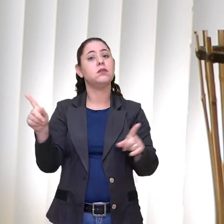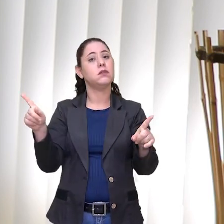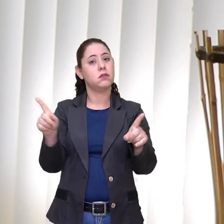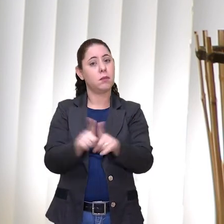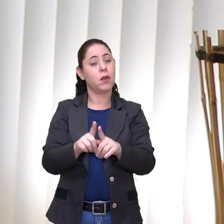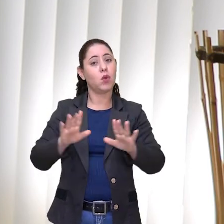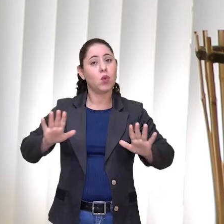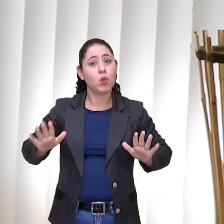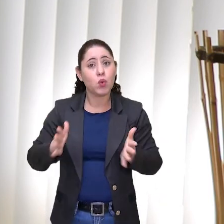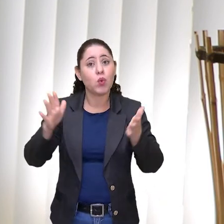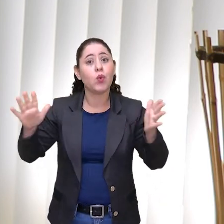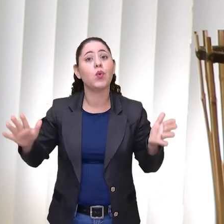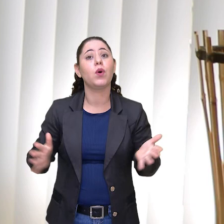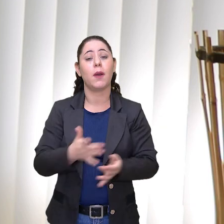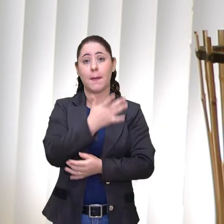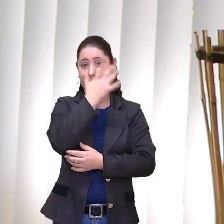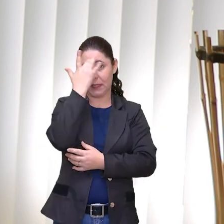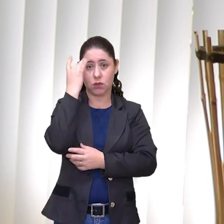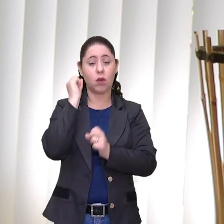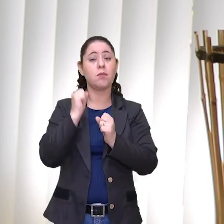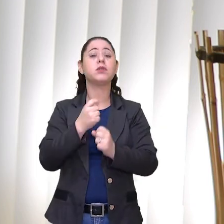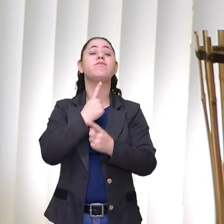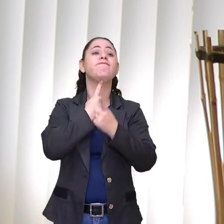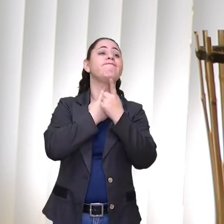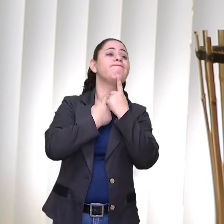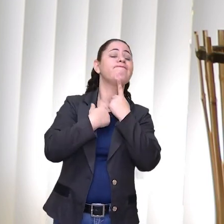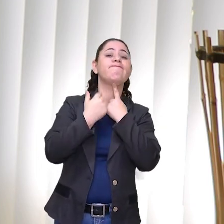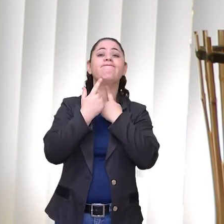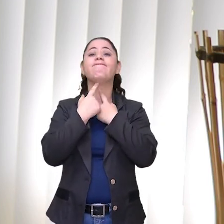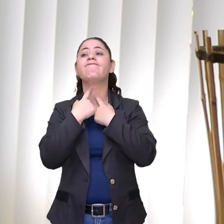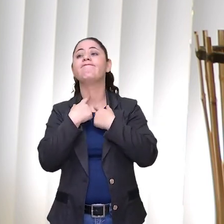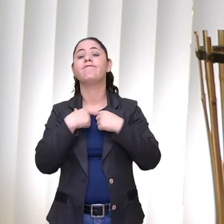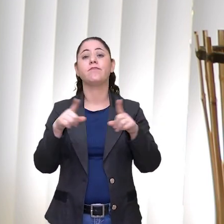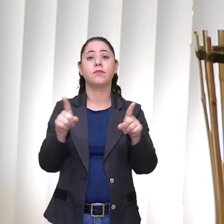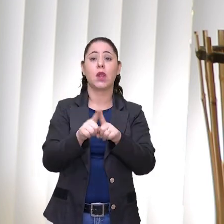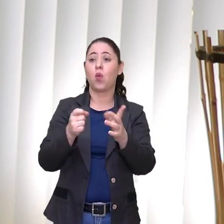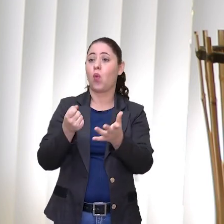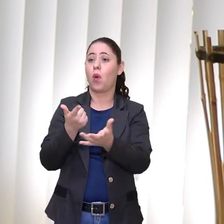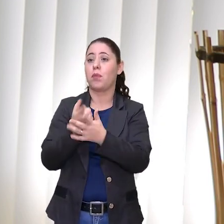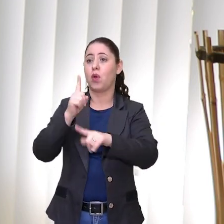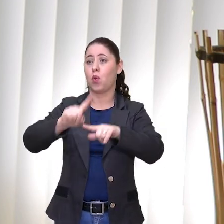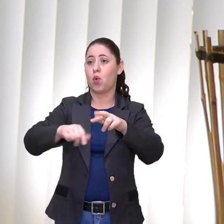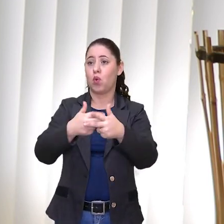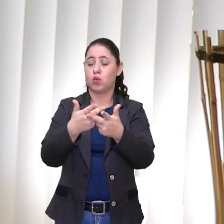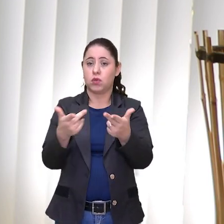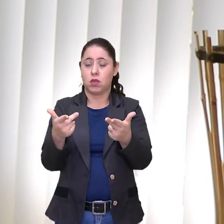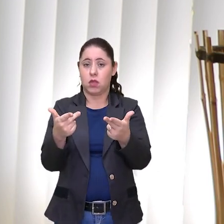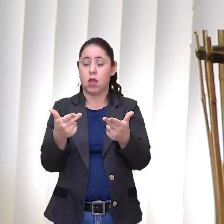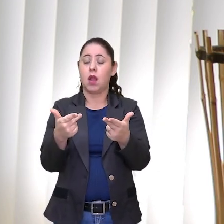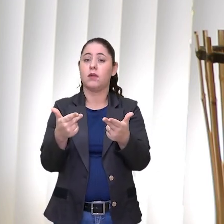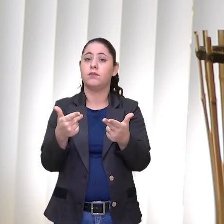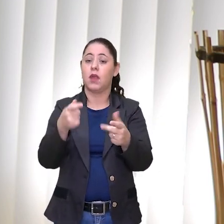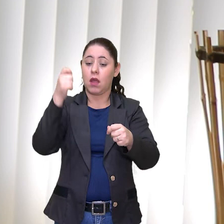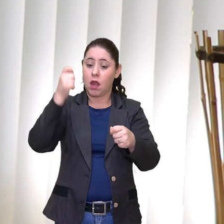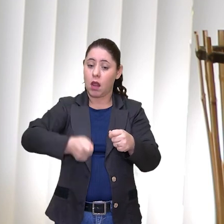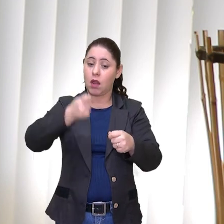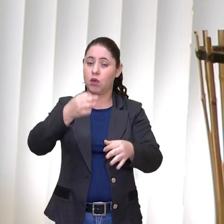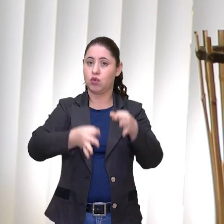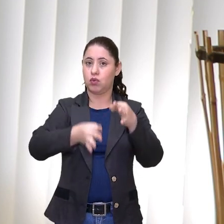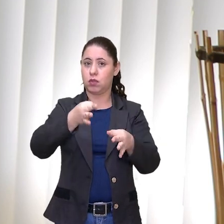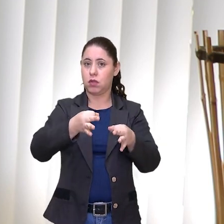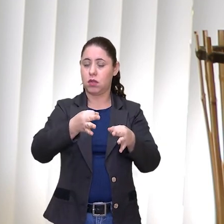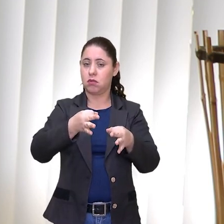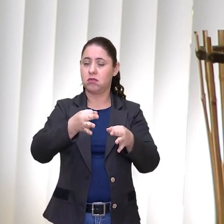Essa minha palavra serve também como incentivo às pessoas que possam desejar iniciar a aquisição de bens em leilão